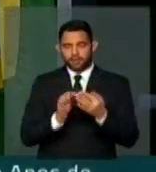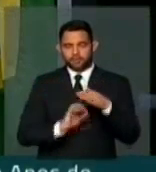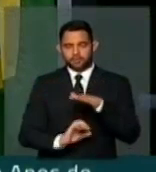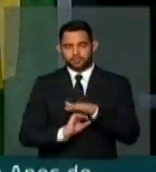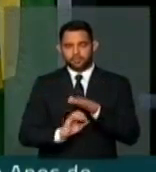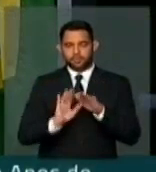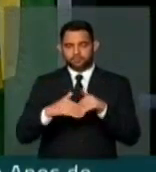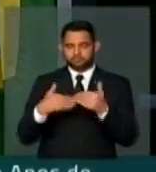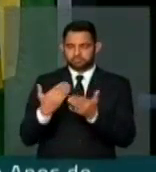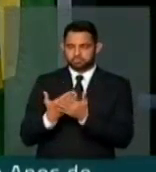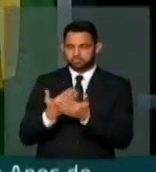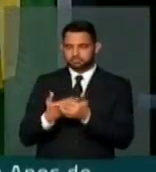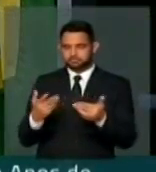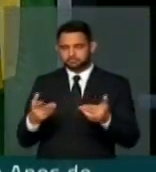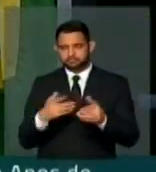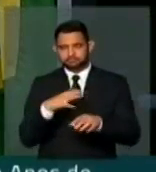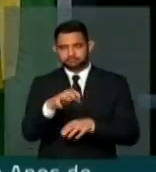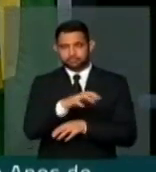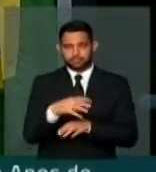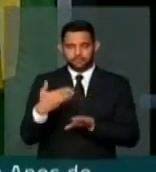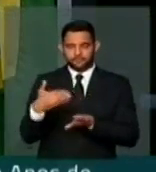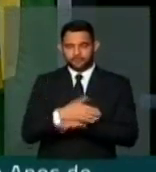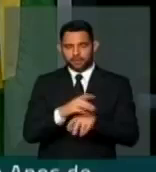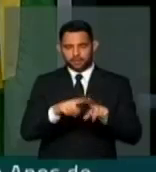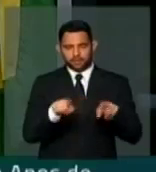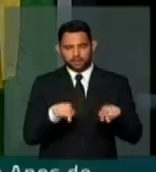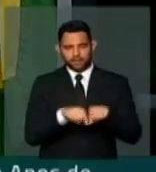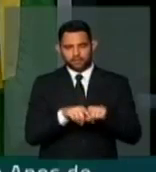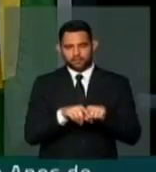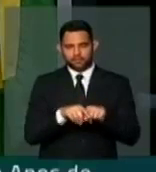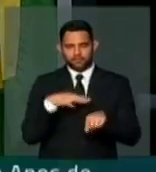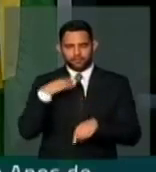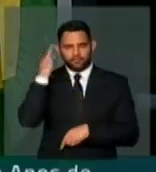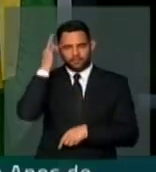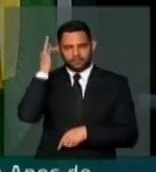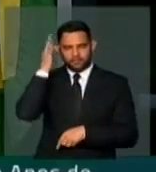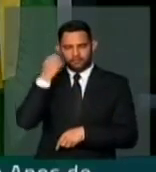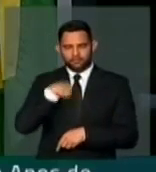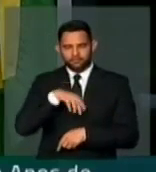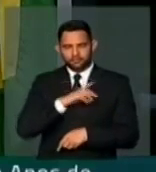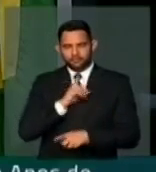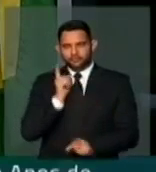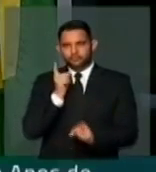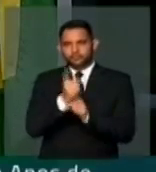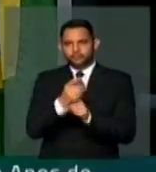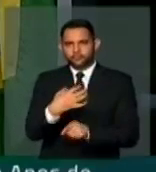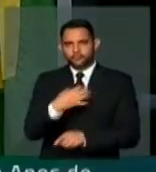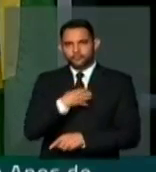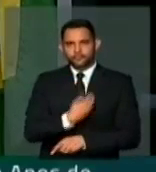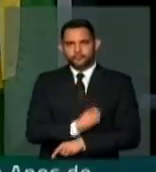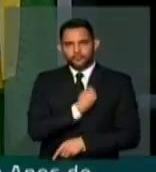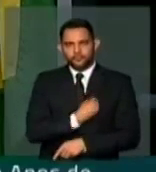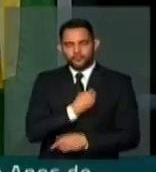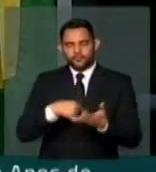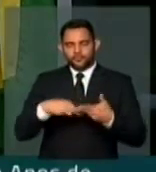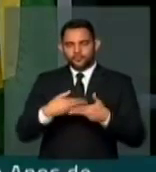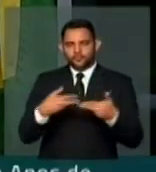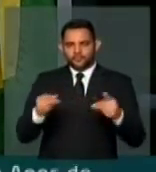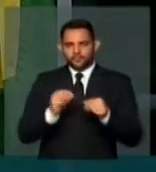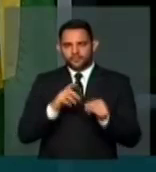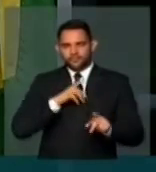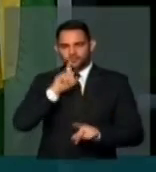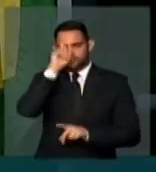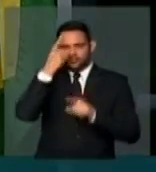da escola? Vinda dos gabinetes dos filósofos ou do choque com a realidade? São várias as